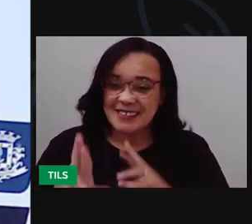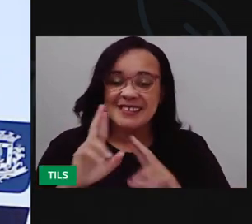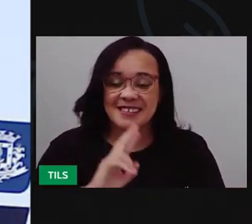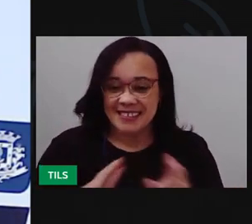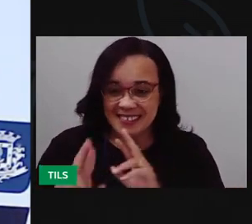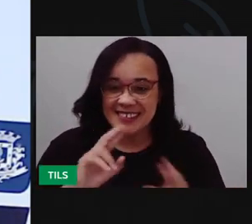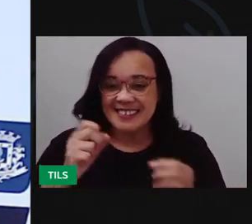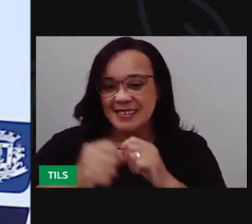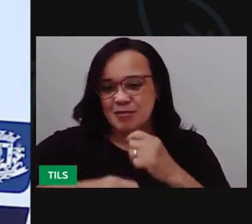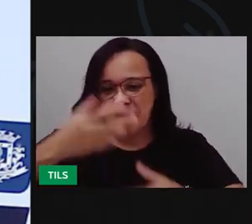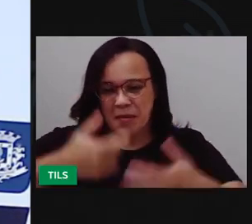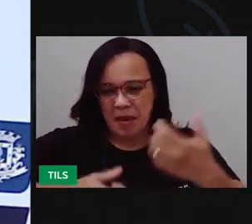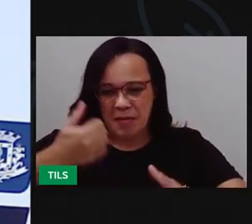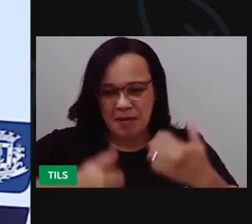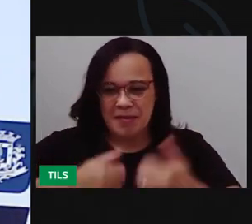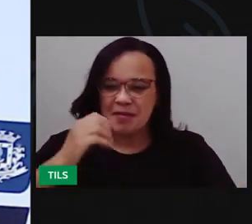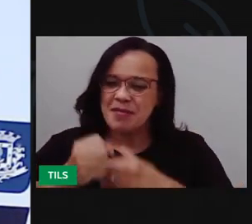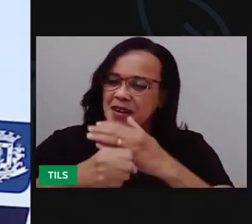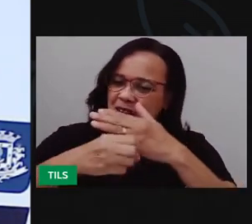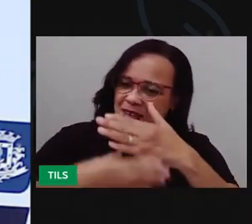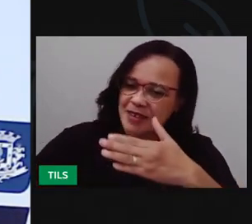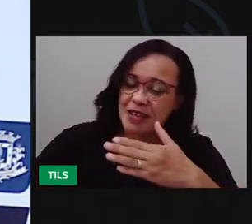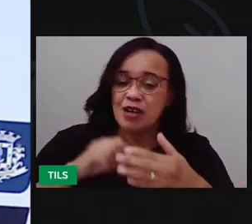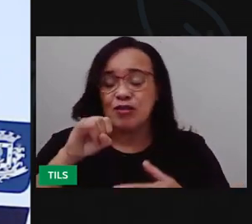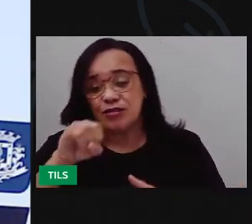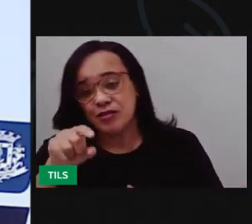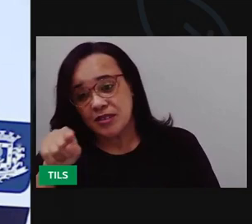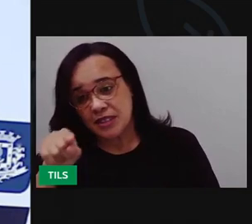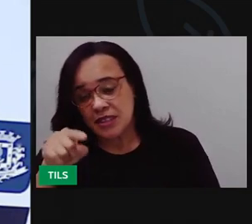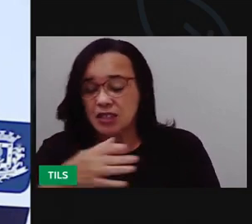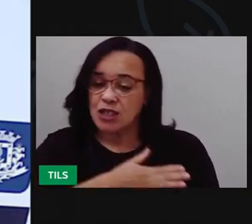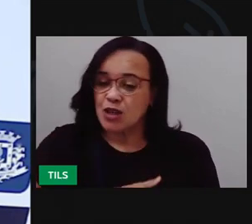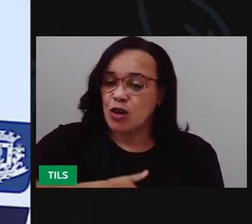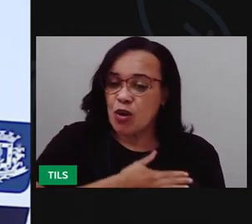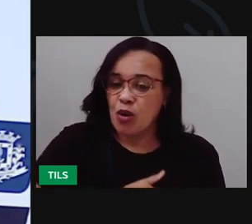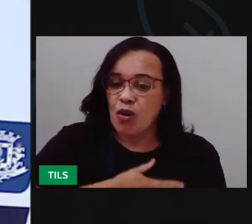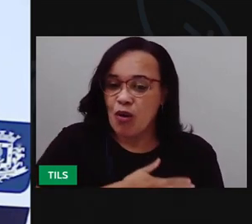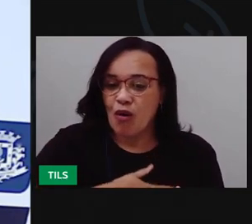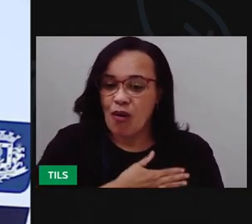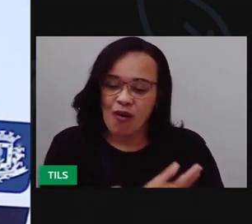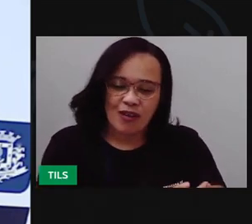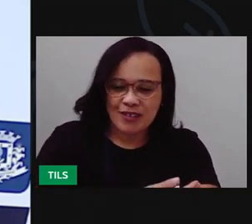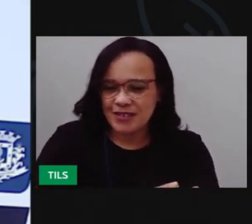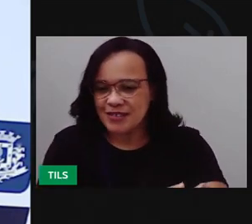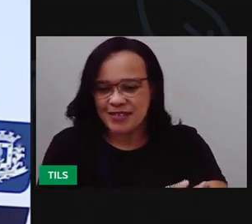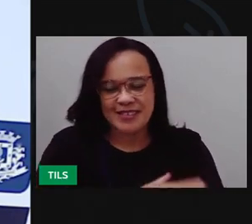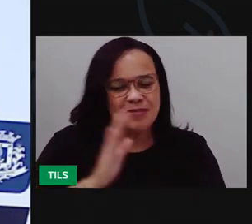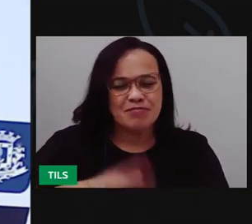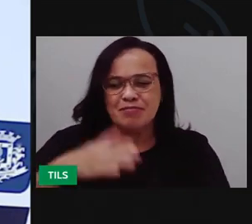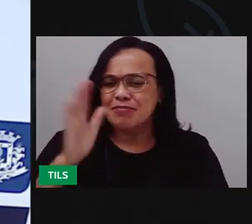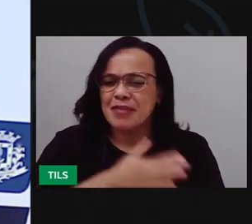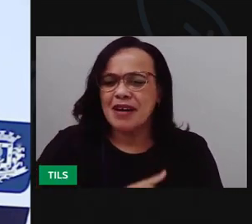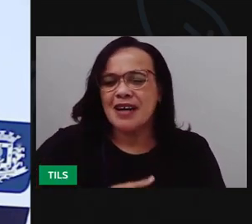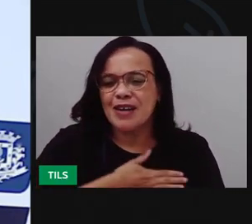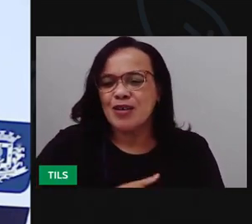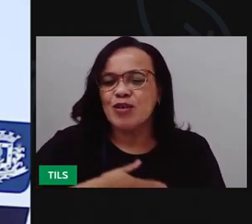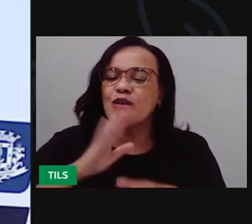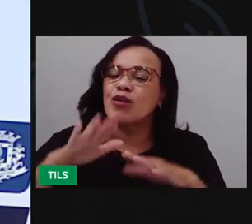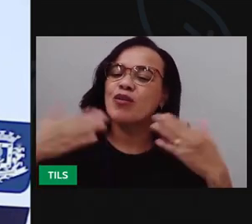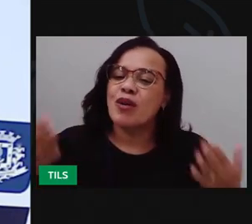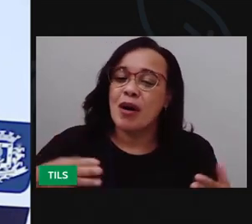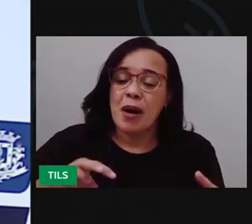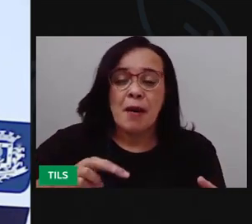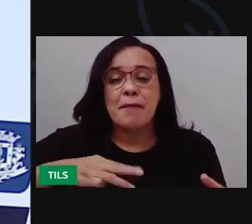te ajudar a escrever. Se você gosta de colo, de quem é o colo que você mais gosta? É da